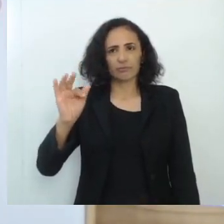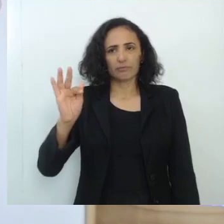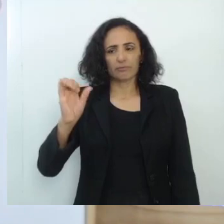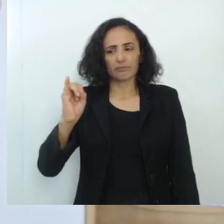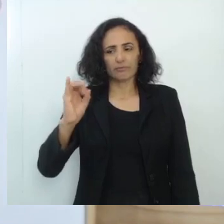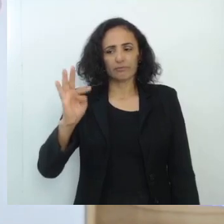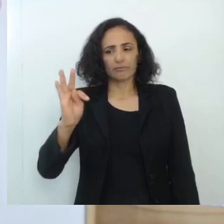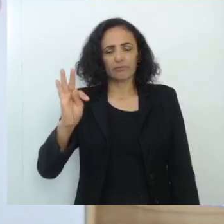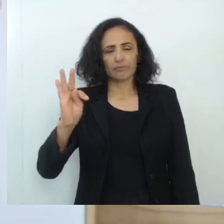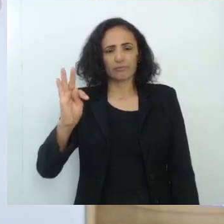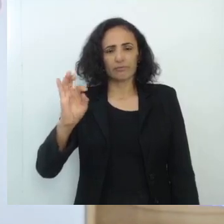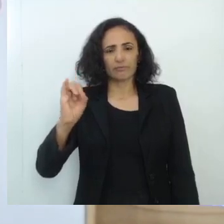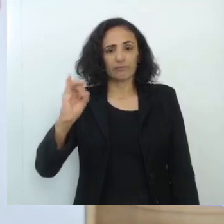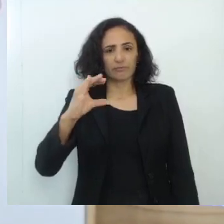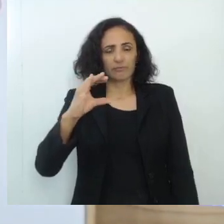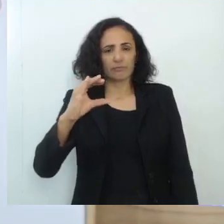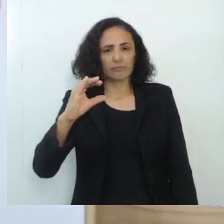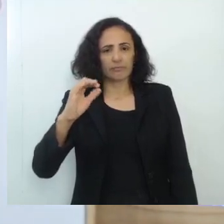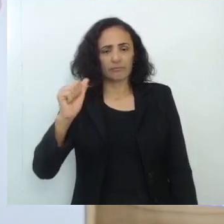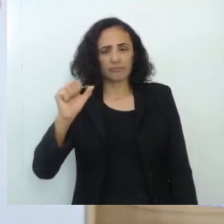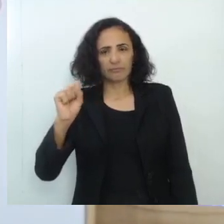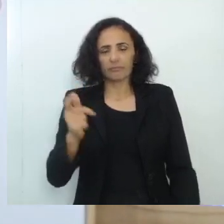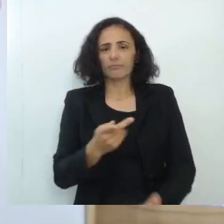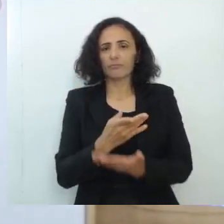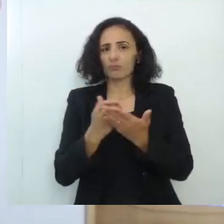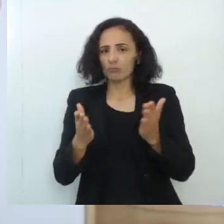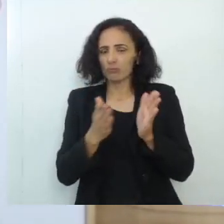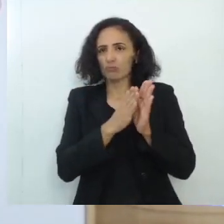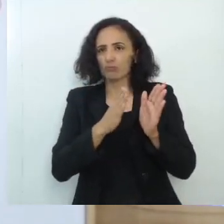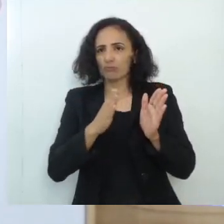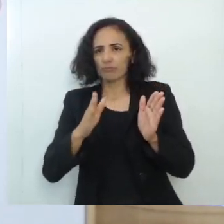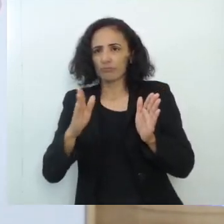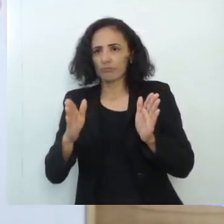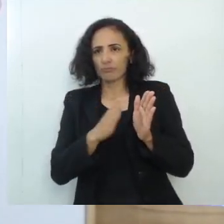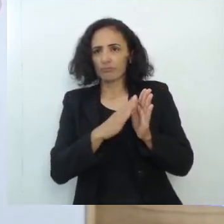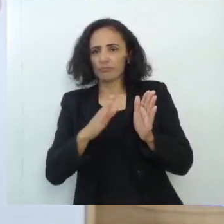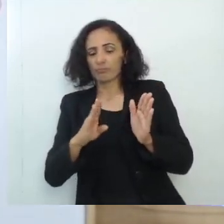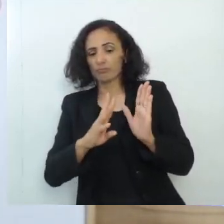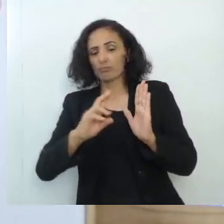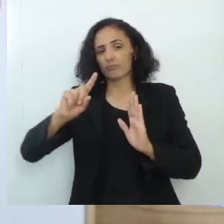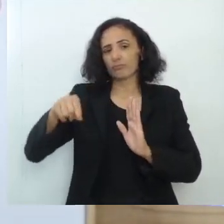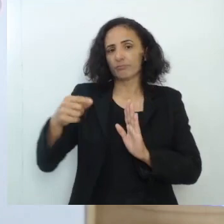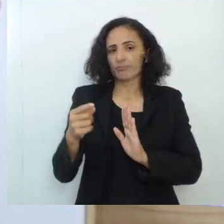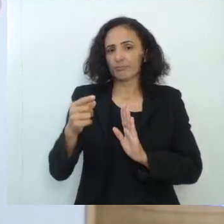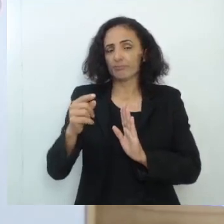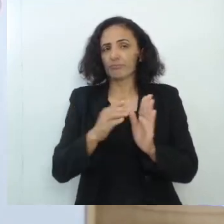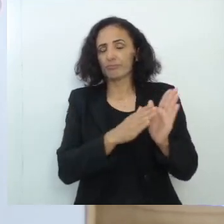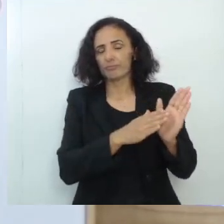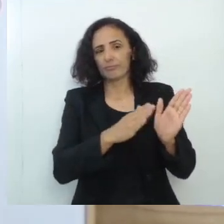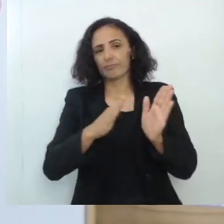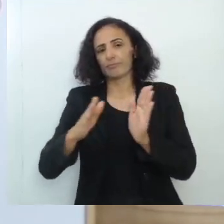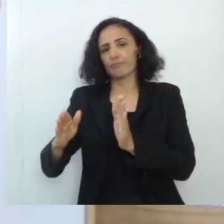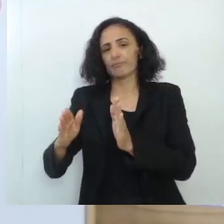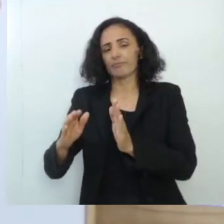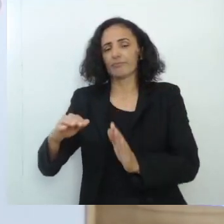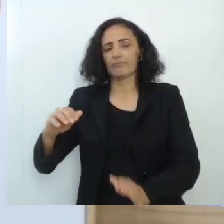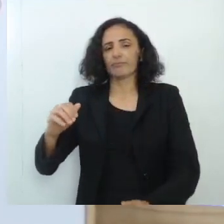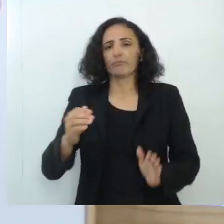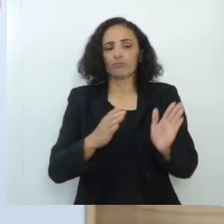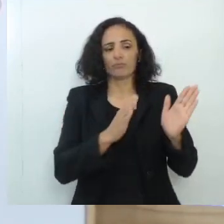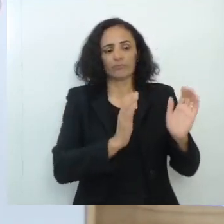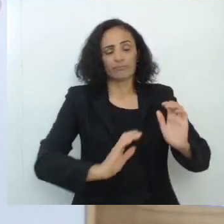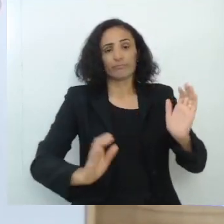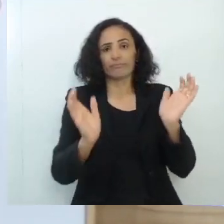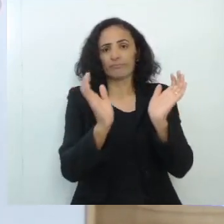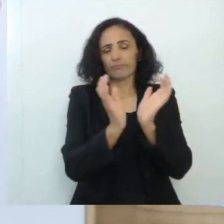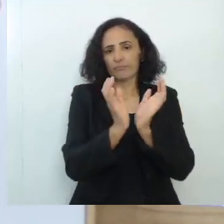briófitas são plantas que a fase que vai predominar é a fase haploide. É a fase haploide. E nas plantas